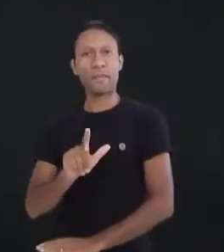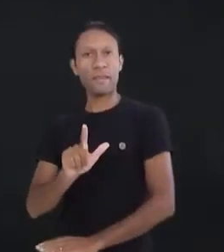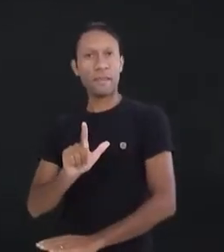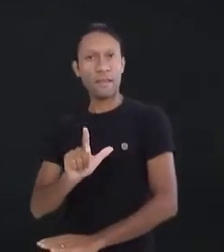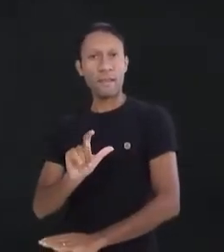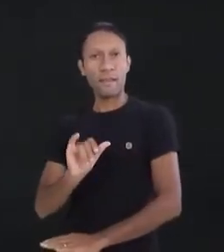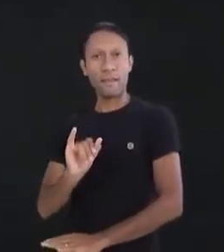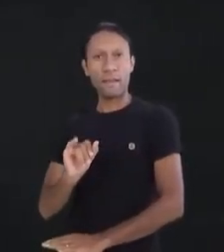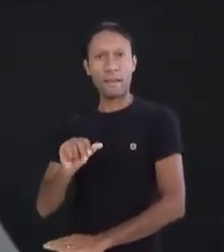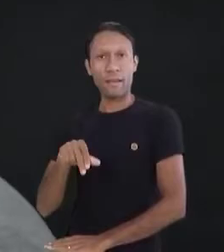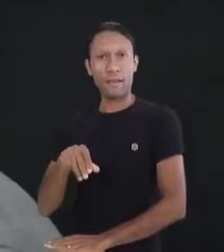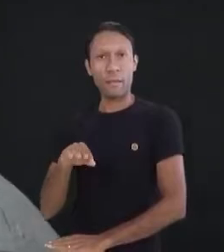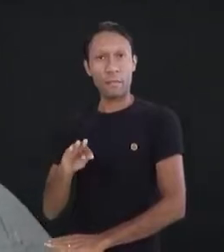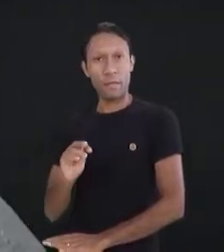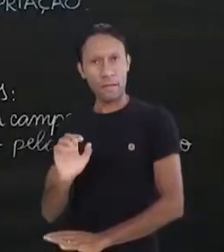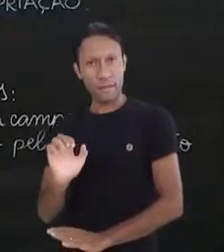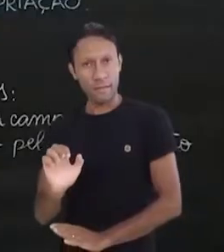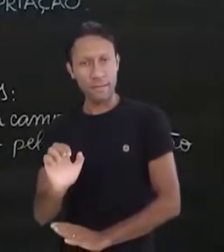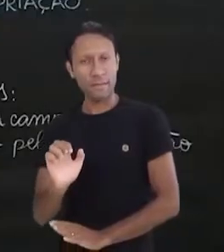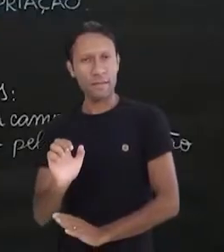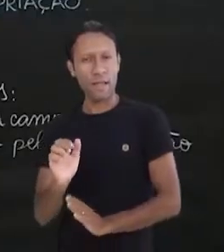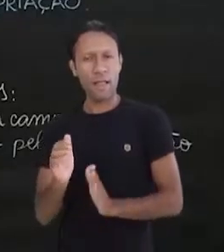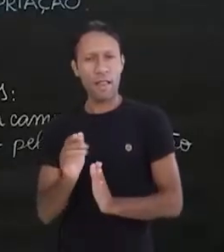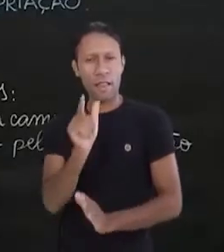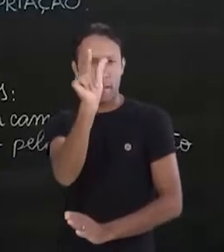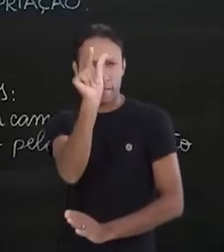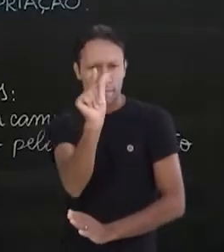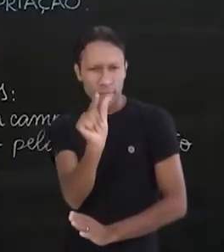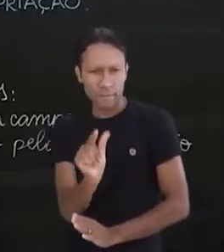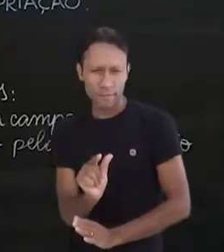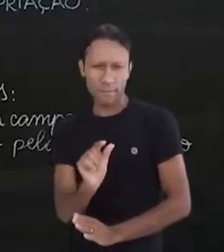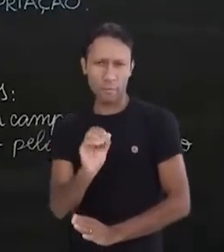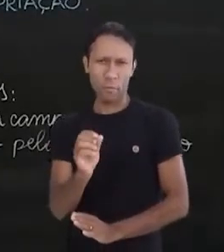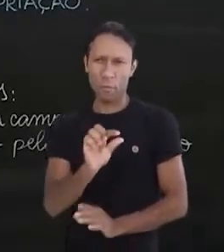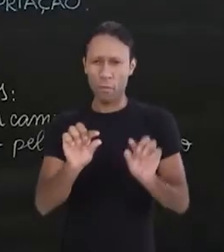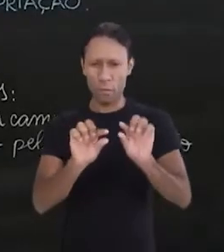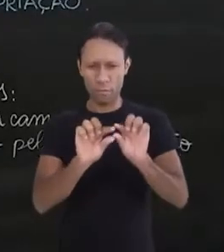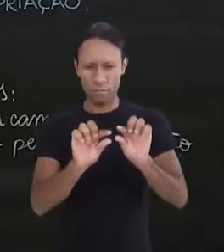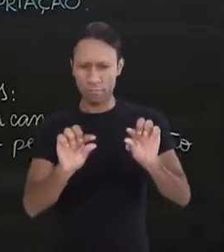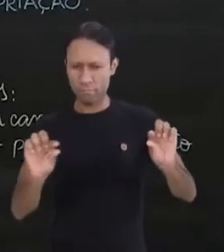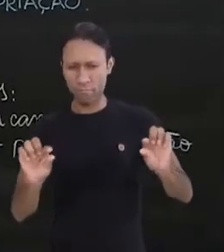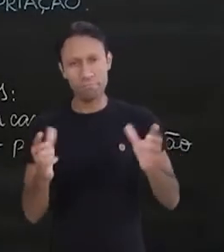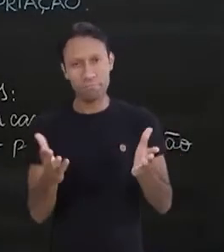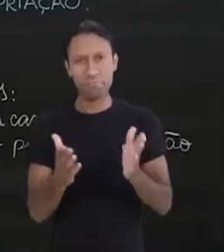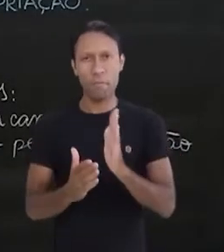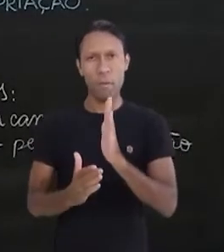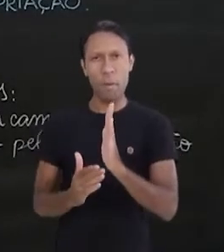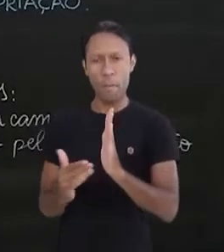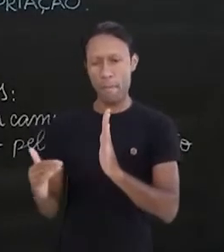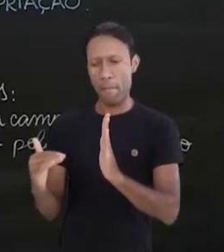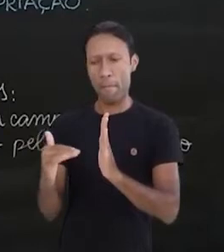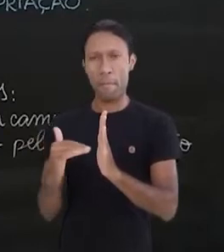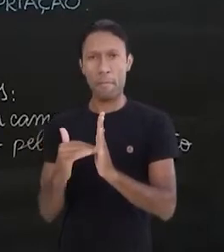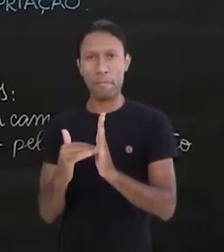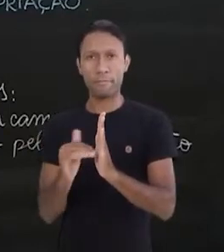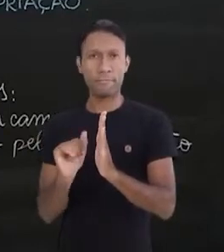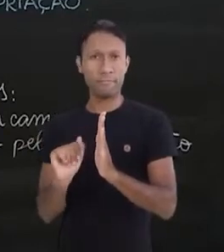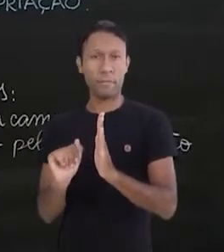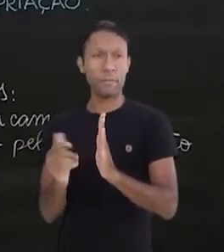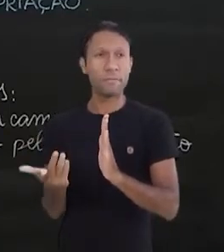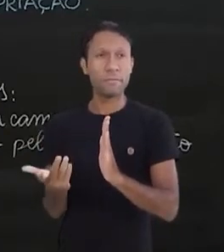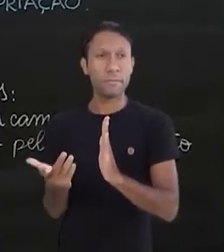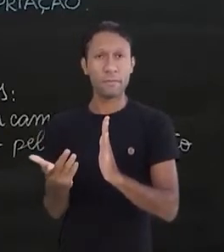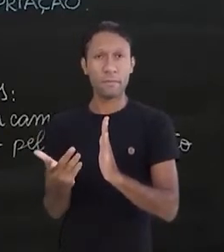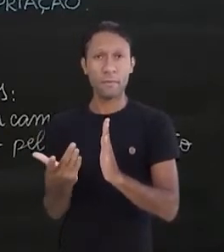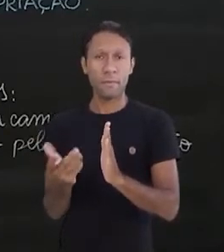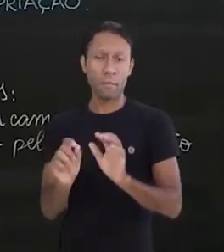limite é uma linha precisa, nitidamente definida no terreno. Então ela pode ser exatamente